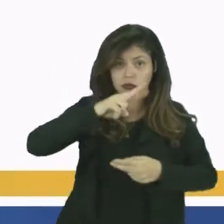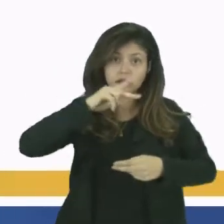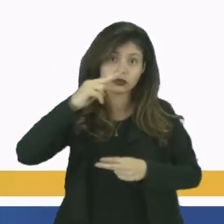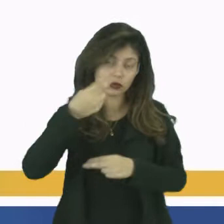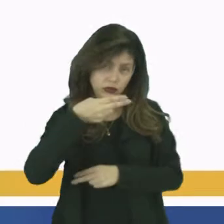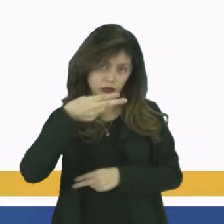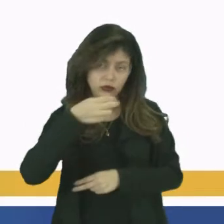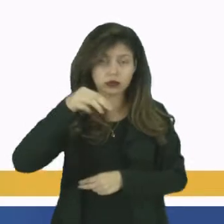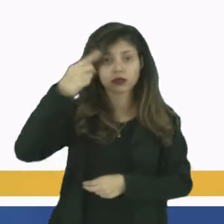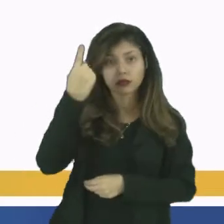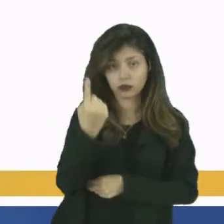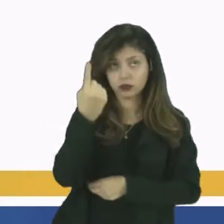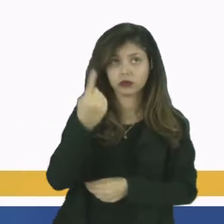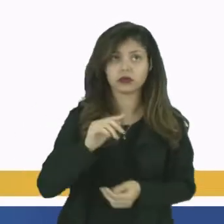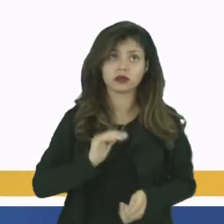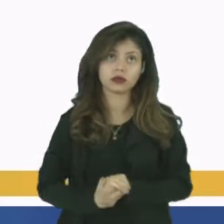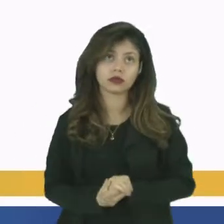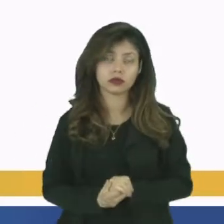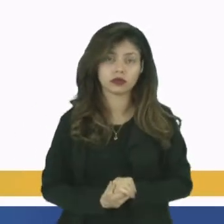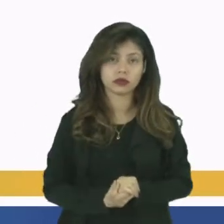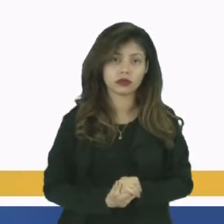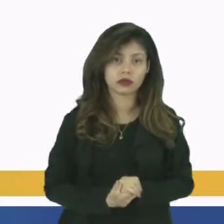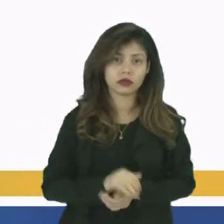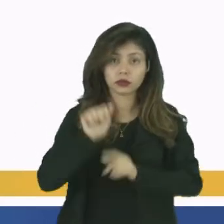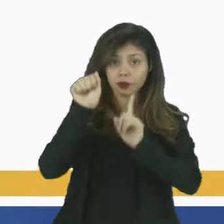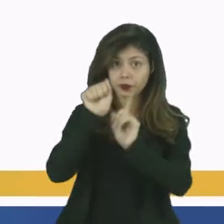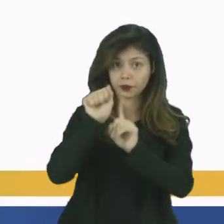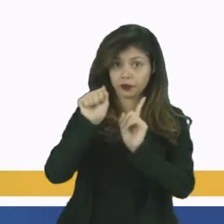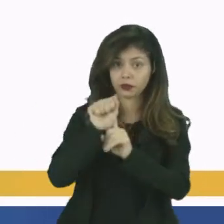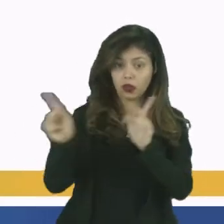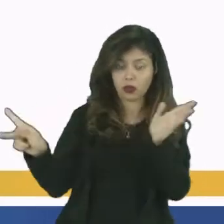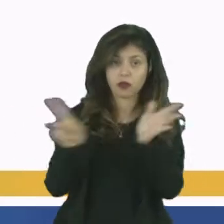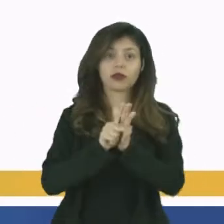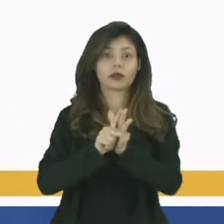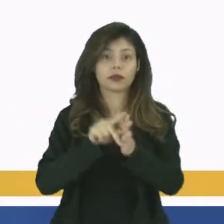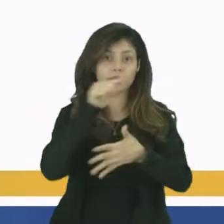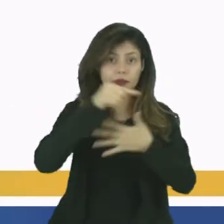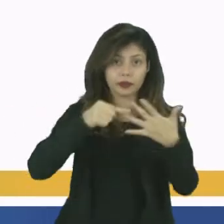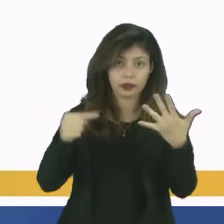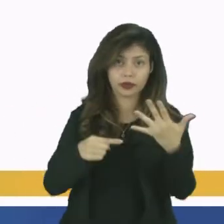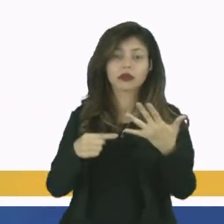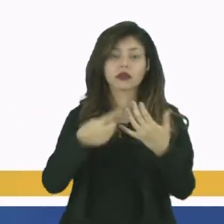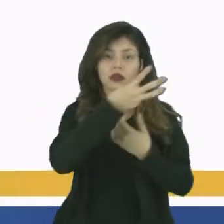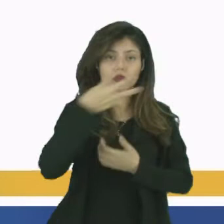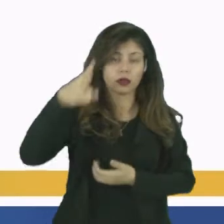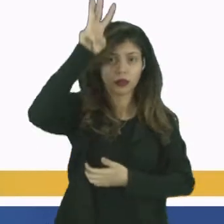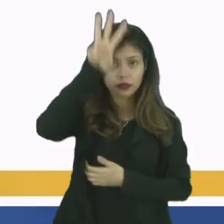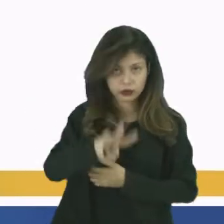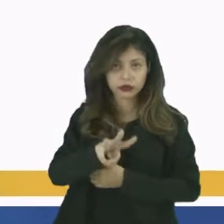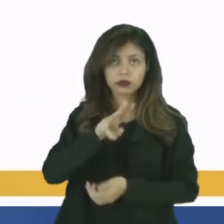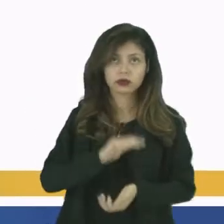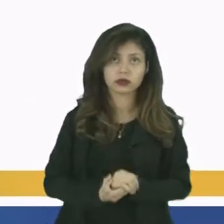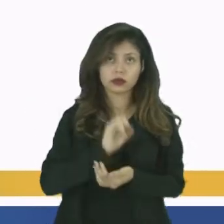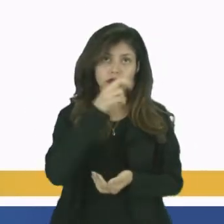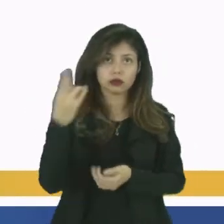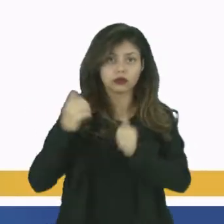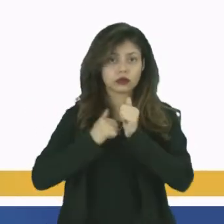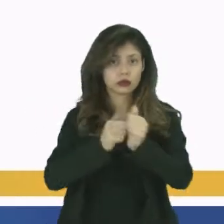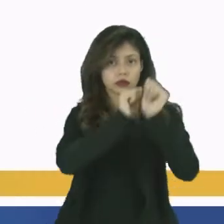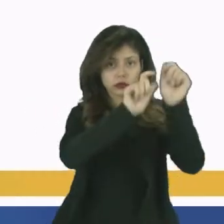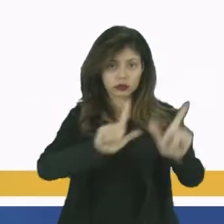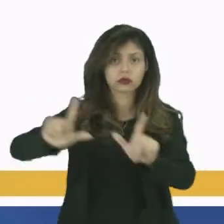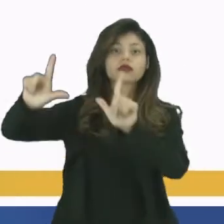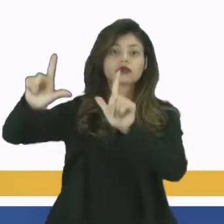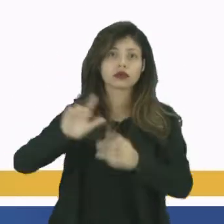1. O determinante da matriz A é o próprio elemento da matriz. Ou seja, acompanhe a nomenclatura